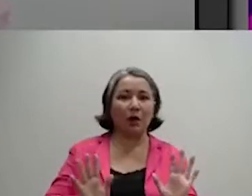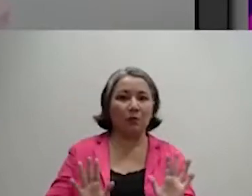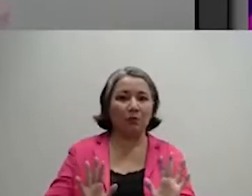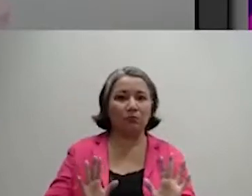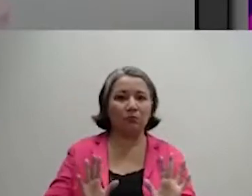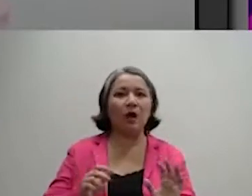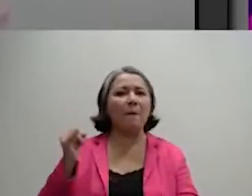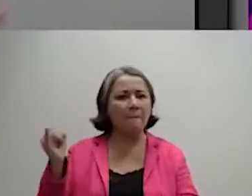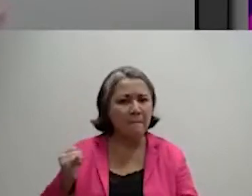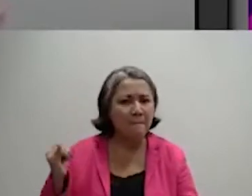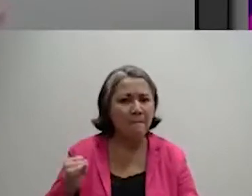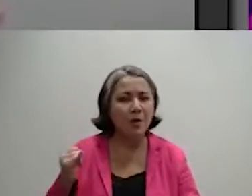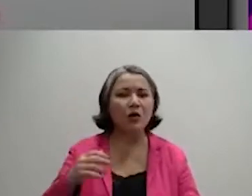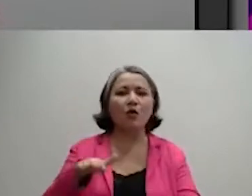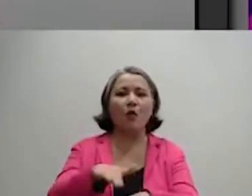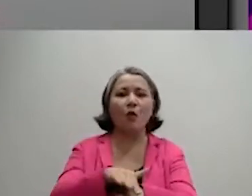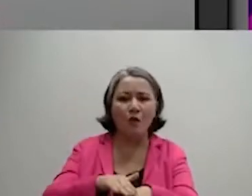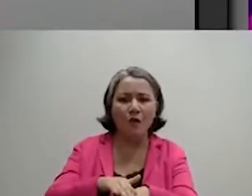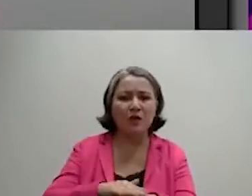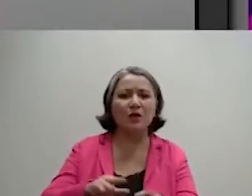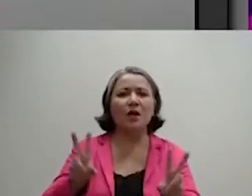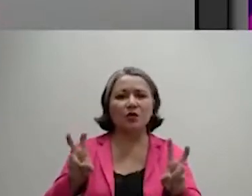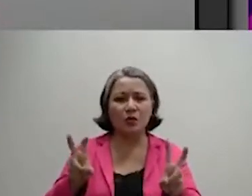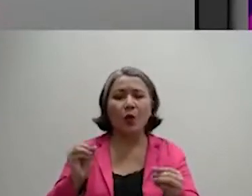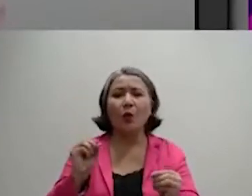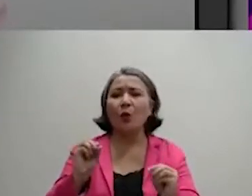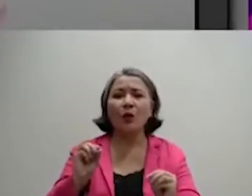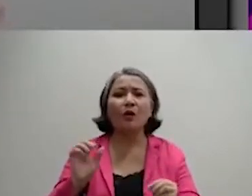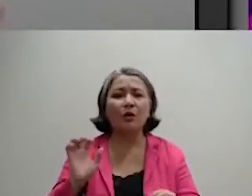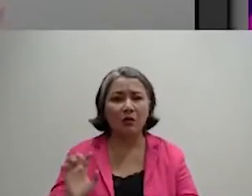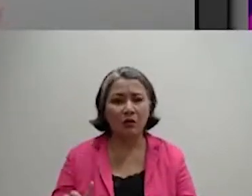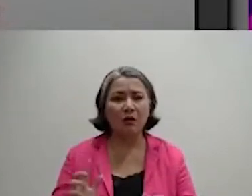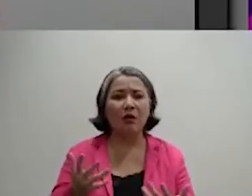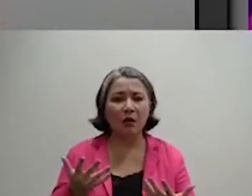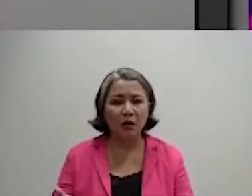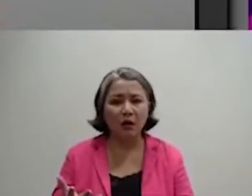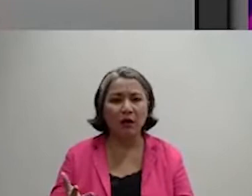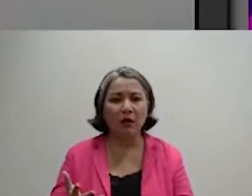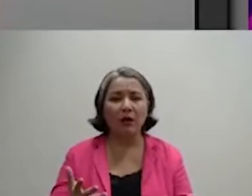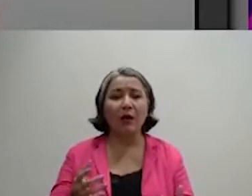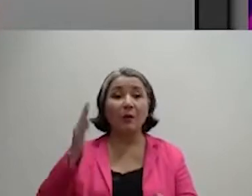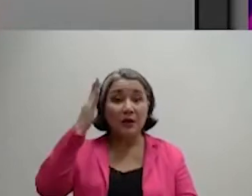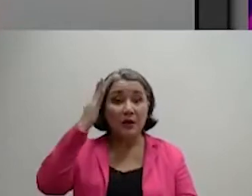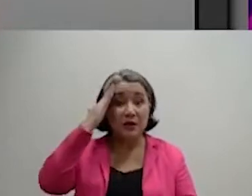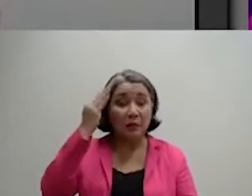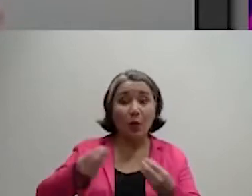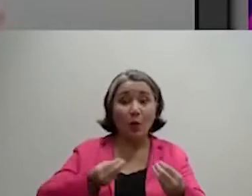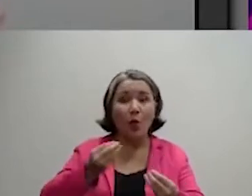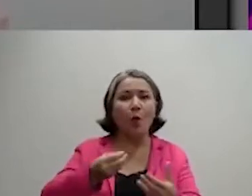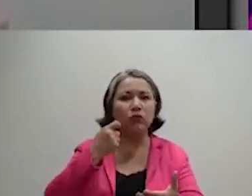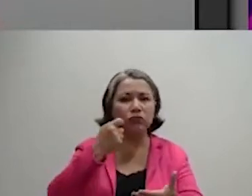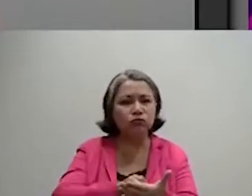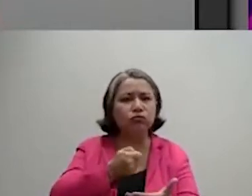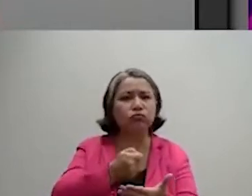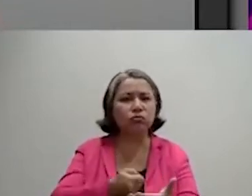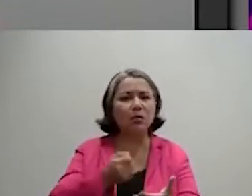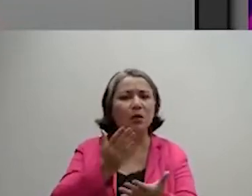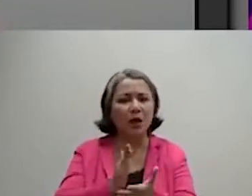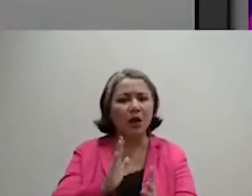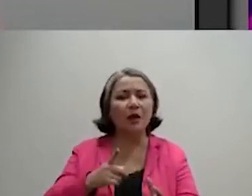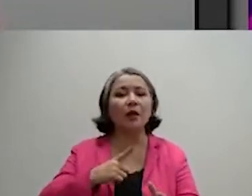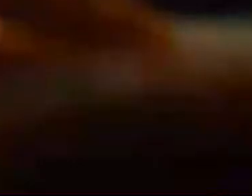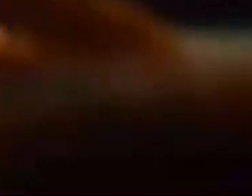realmente conversar sobre isso saber o que que é para que saiba enfrentar e saiba diagnosticar